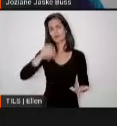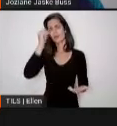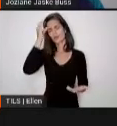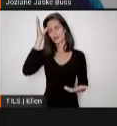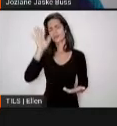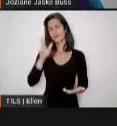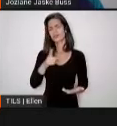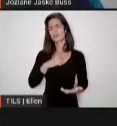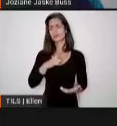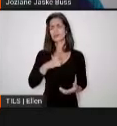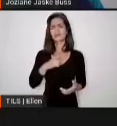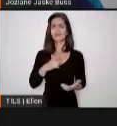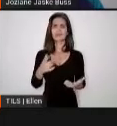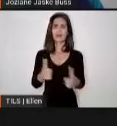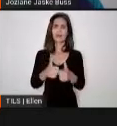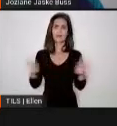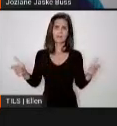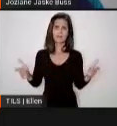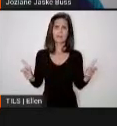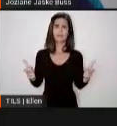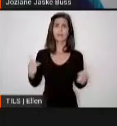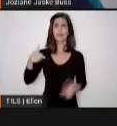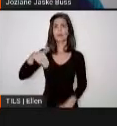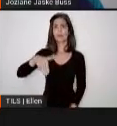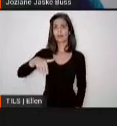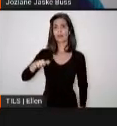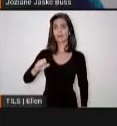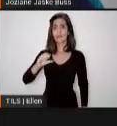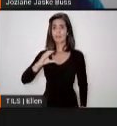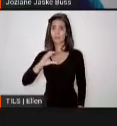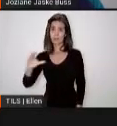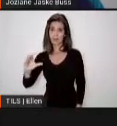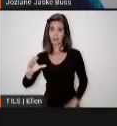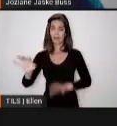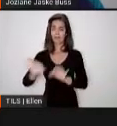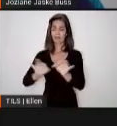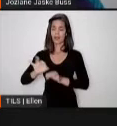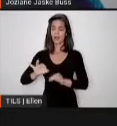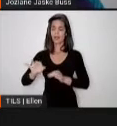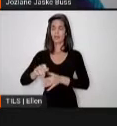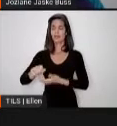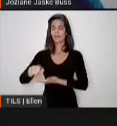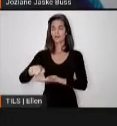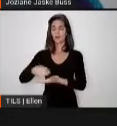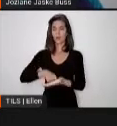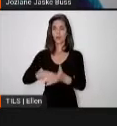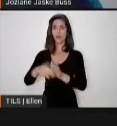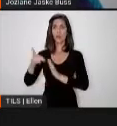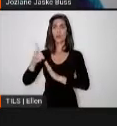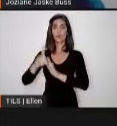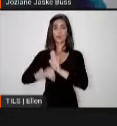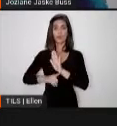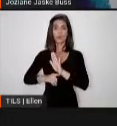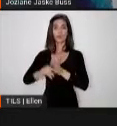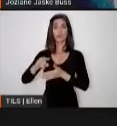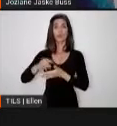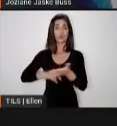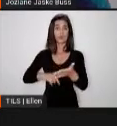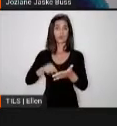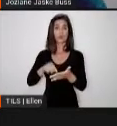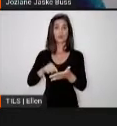nota técnica do MEC de 2014, ela vai orientar o quê? Ela vai dizer o